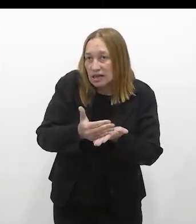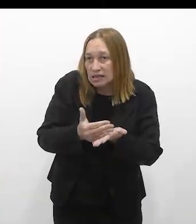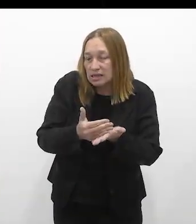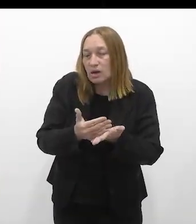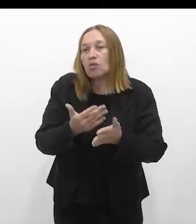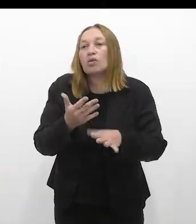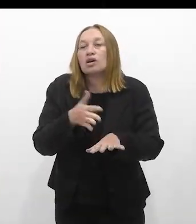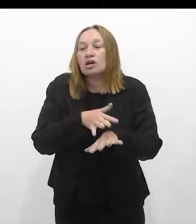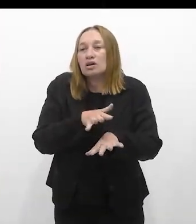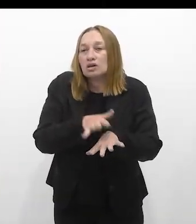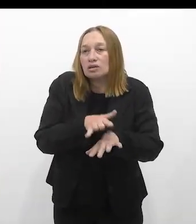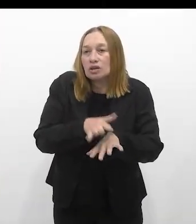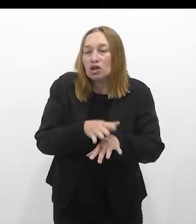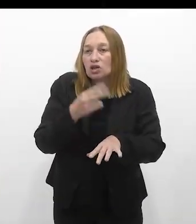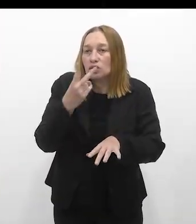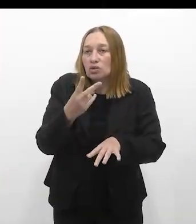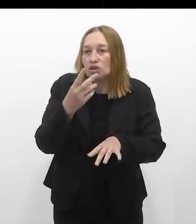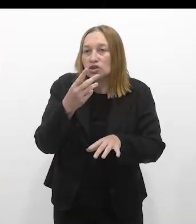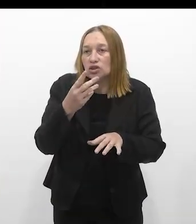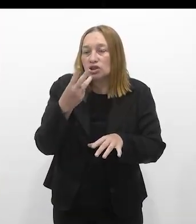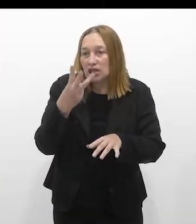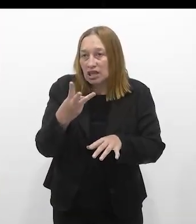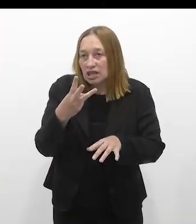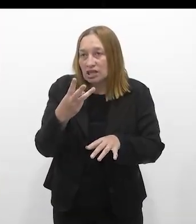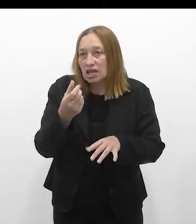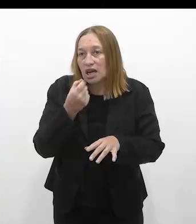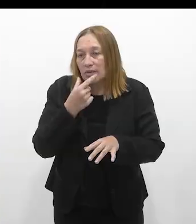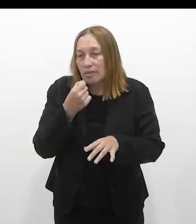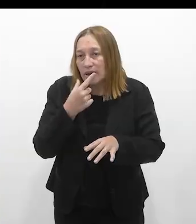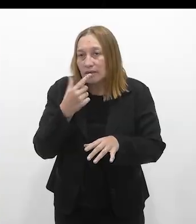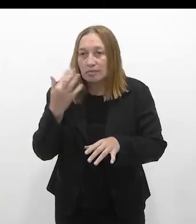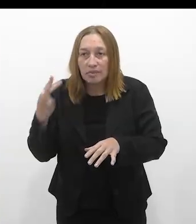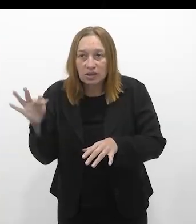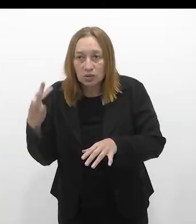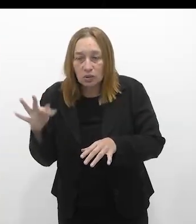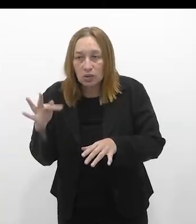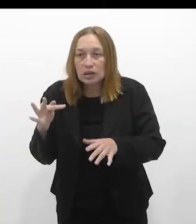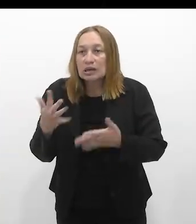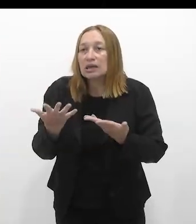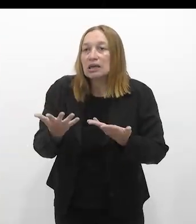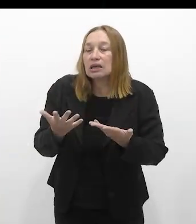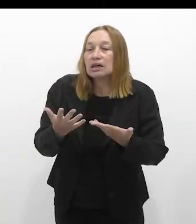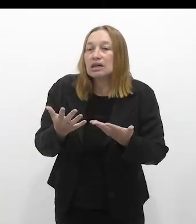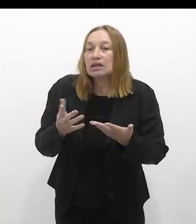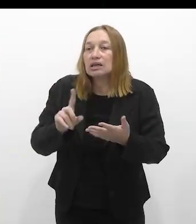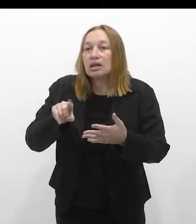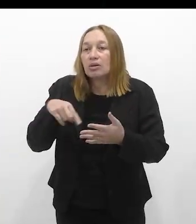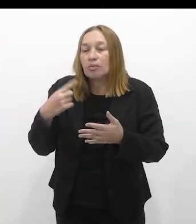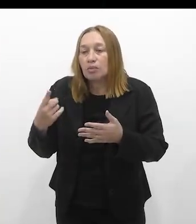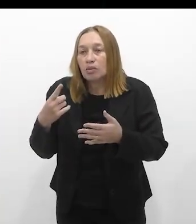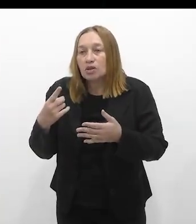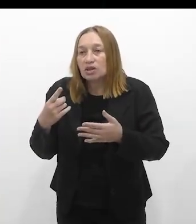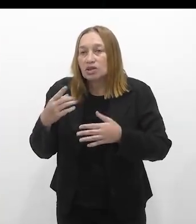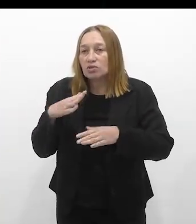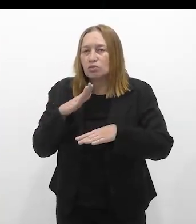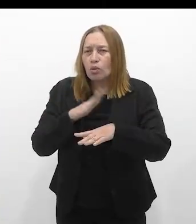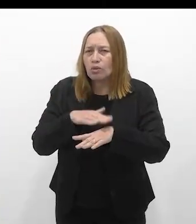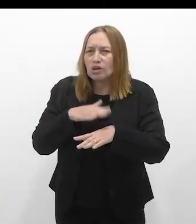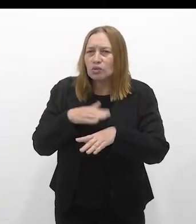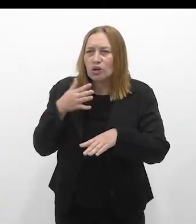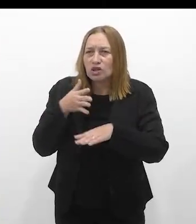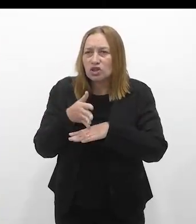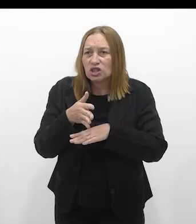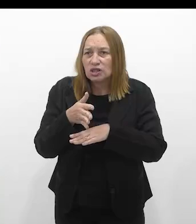20, 21. Então, ela está tomando 2, 3 remédios para dor, começou a ter relação, tem dor, e daqui a pouco ela chega no